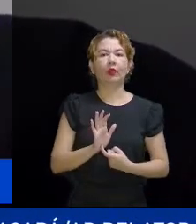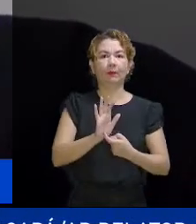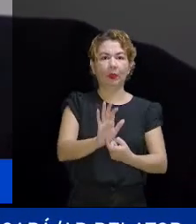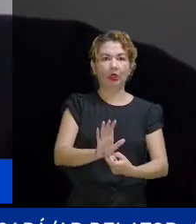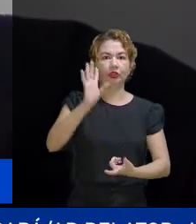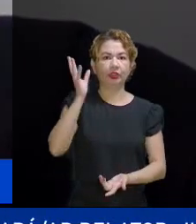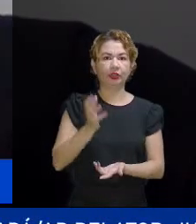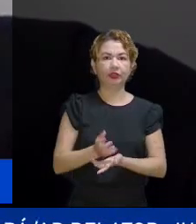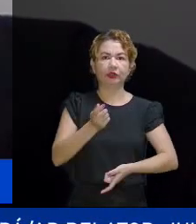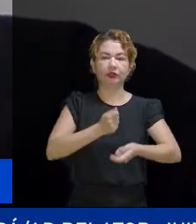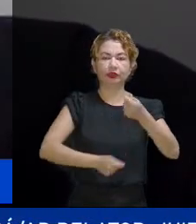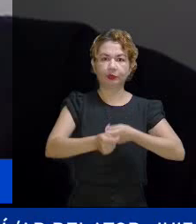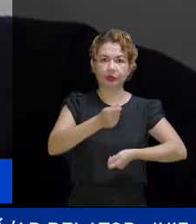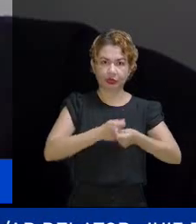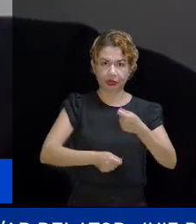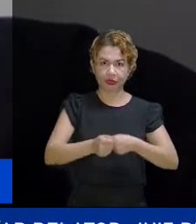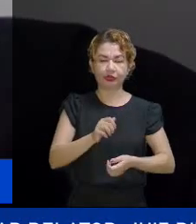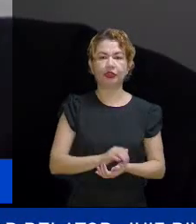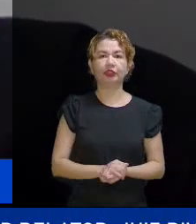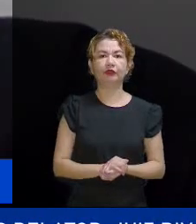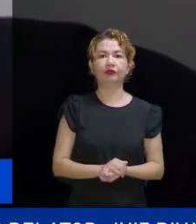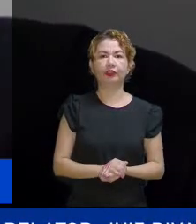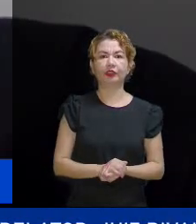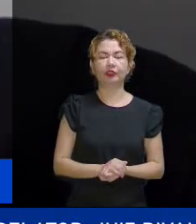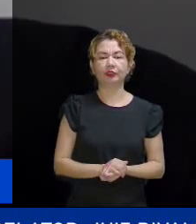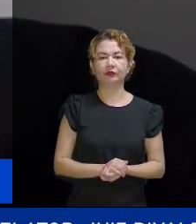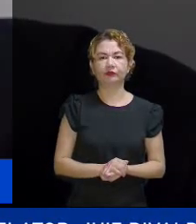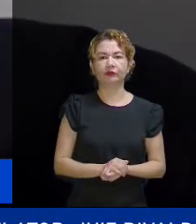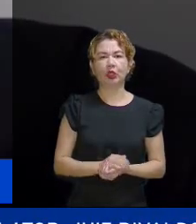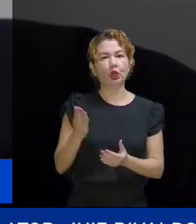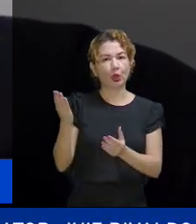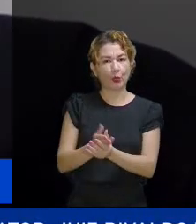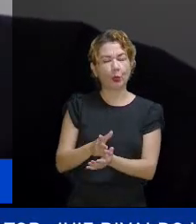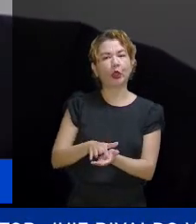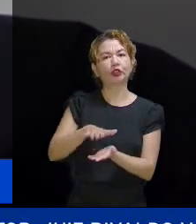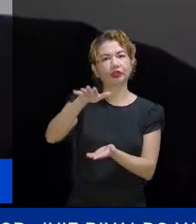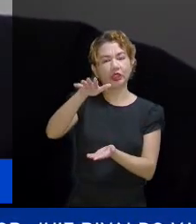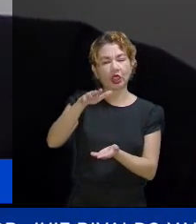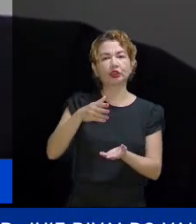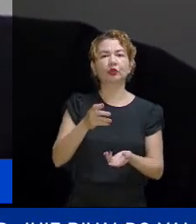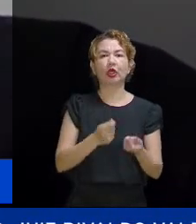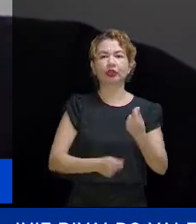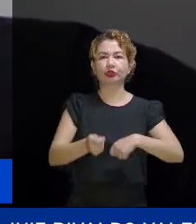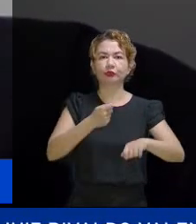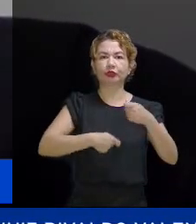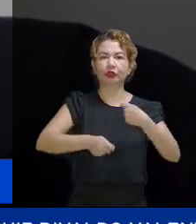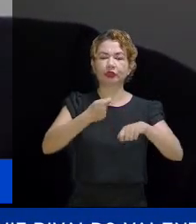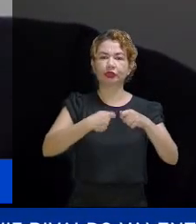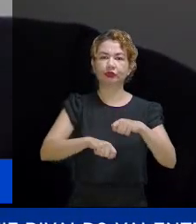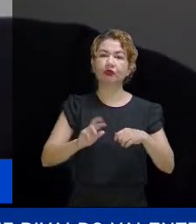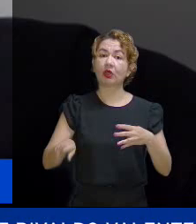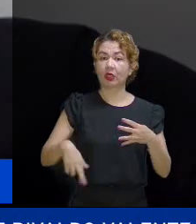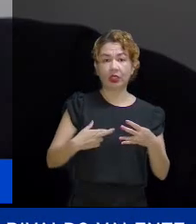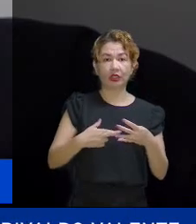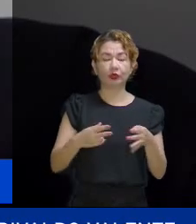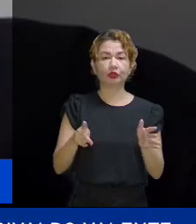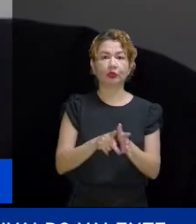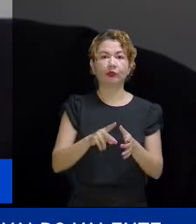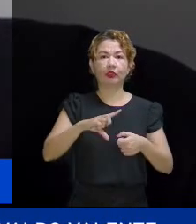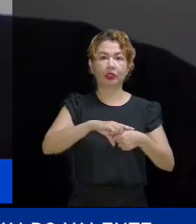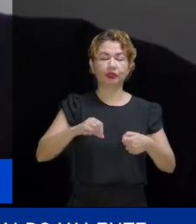que a decisão administrativa impugnada foi proferida no âmbito de um processo administrativo contra o qual cabia recurso nos termos do